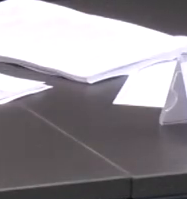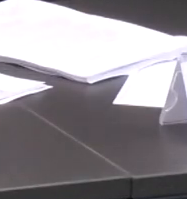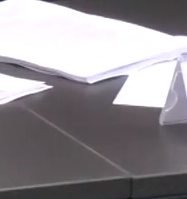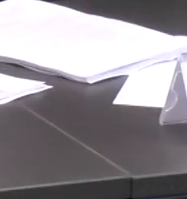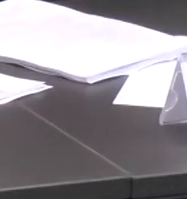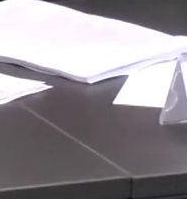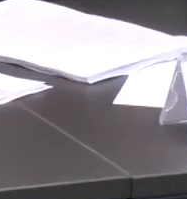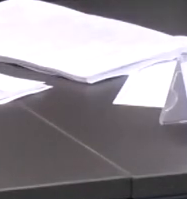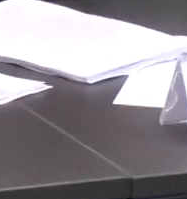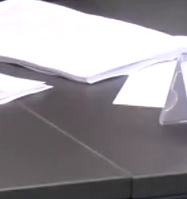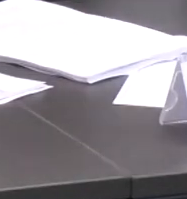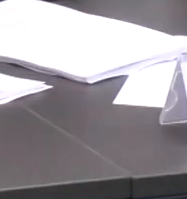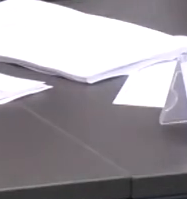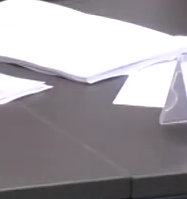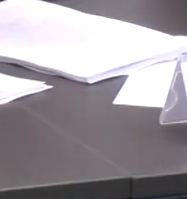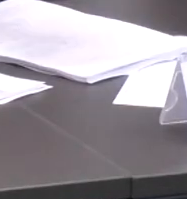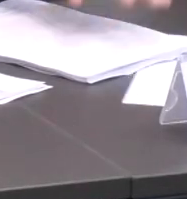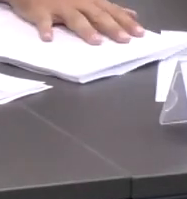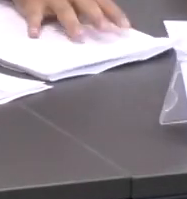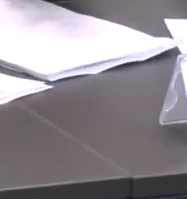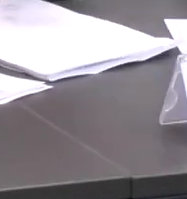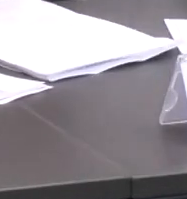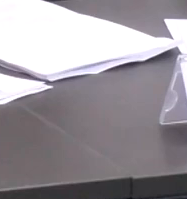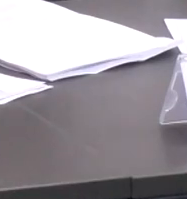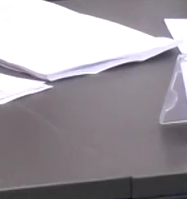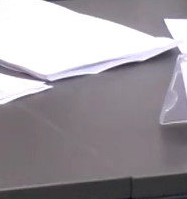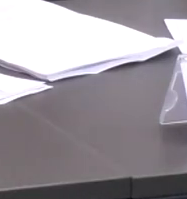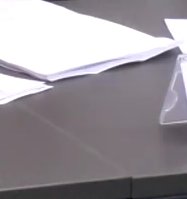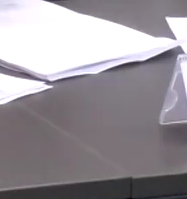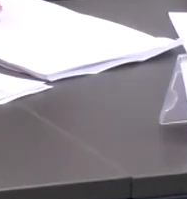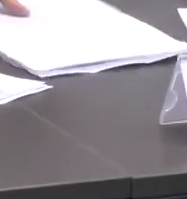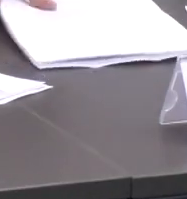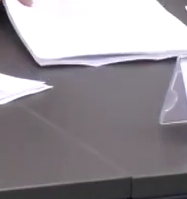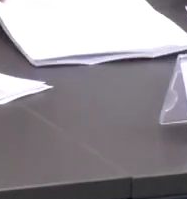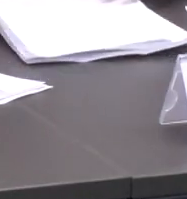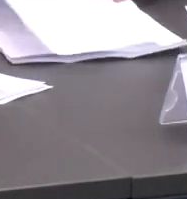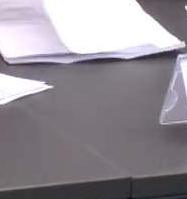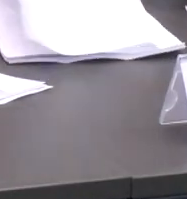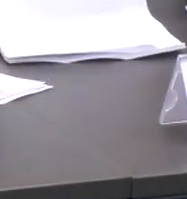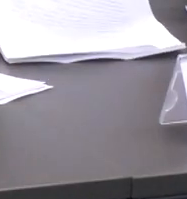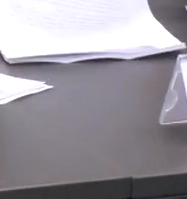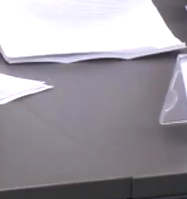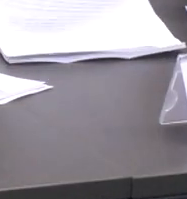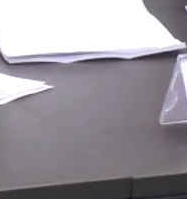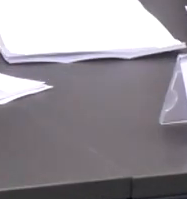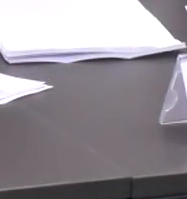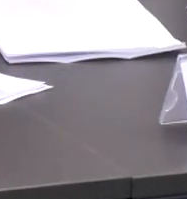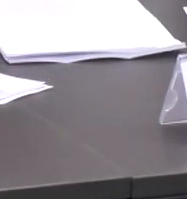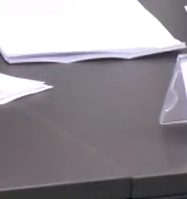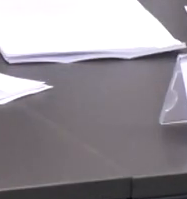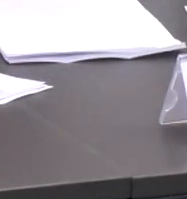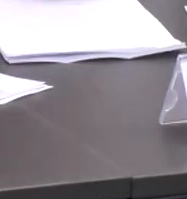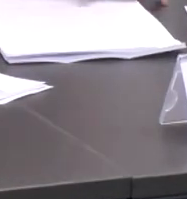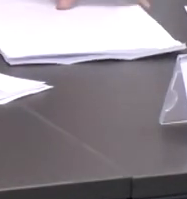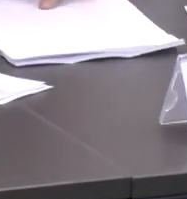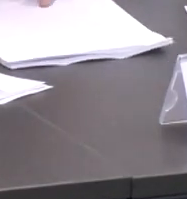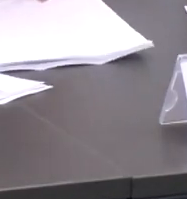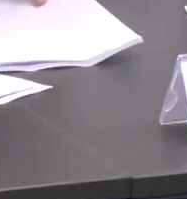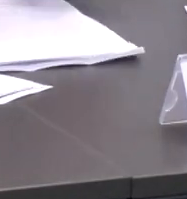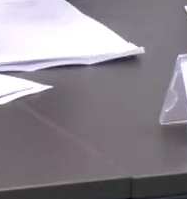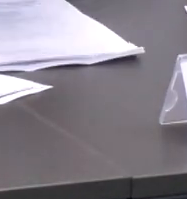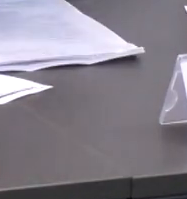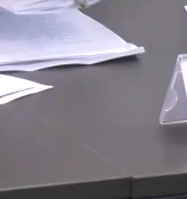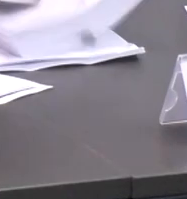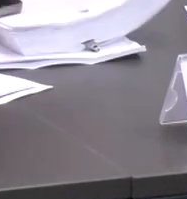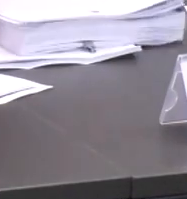e chamo que eu gostaria muito que os deputados fosse comigo para ver a realidade que as pessoas passam mas que fosse comigo que nem eu faço vamos embora vou